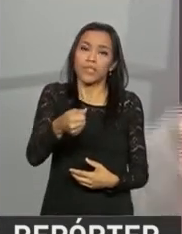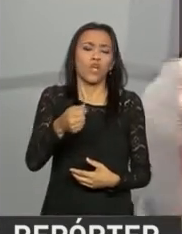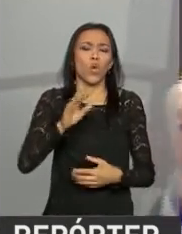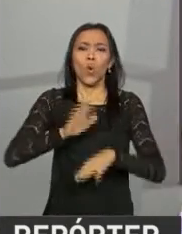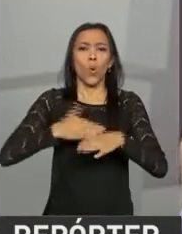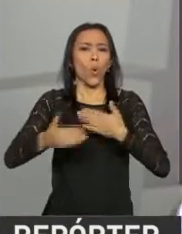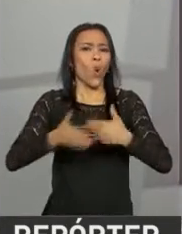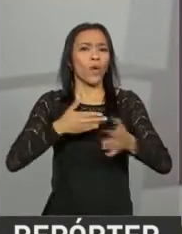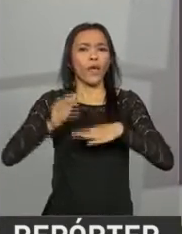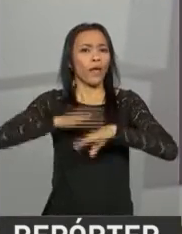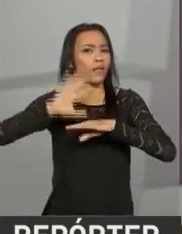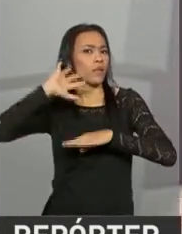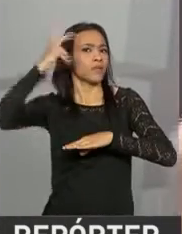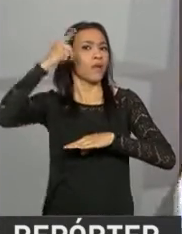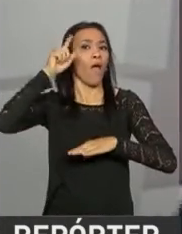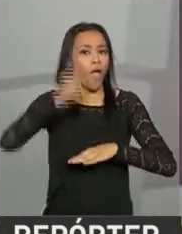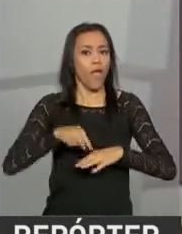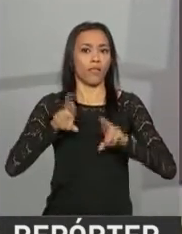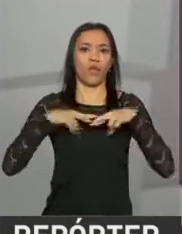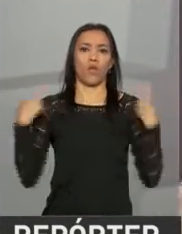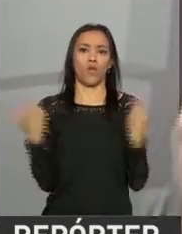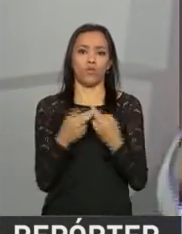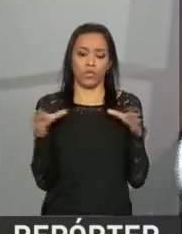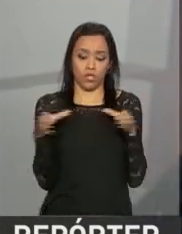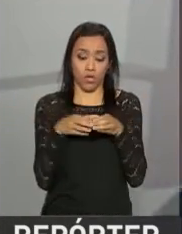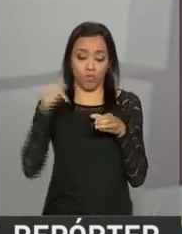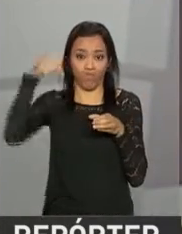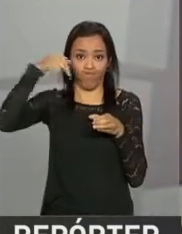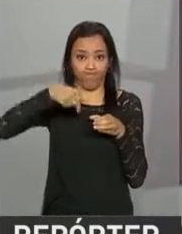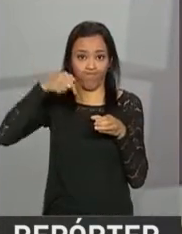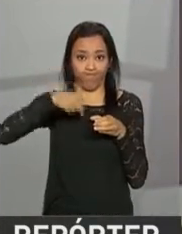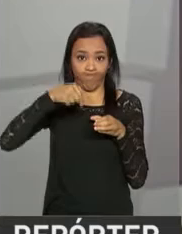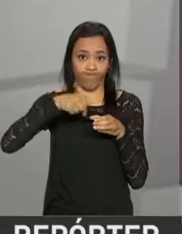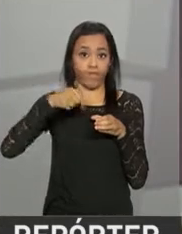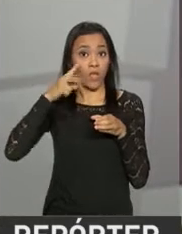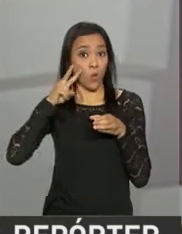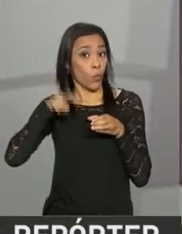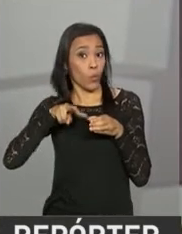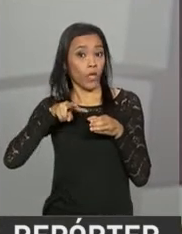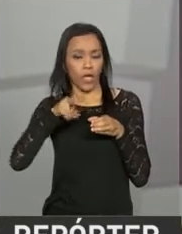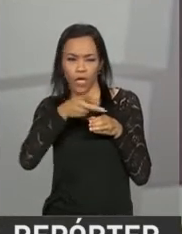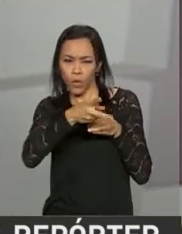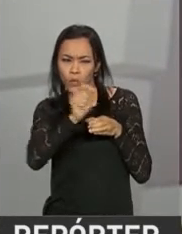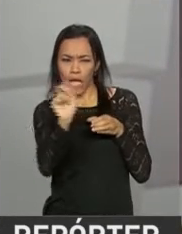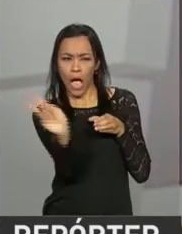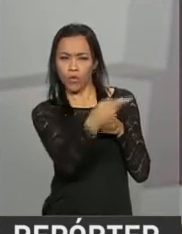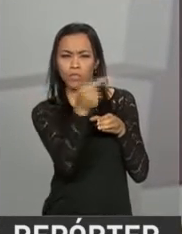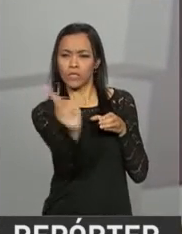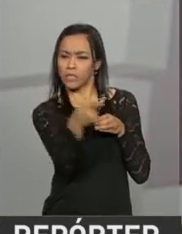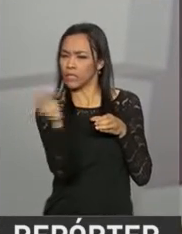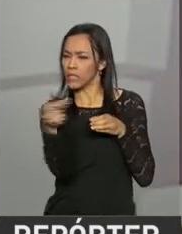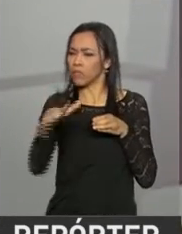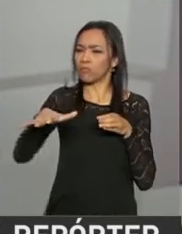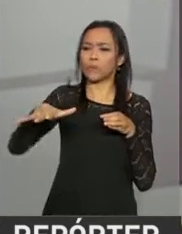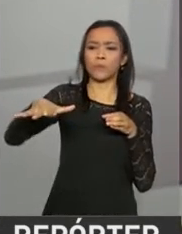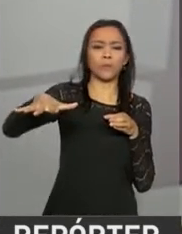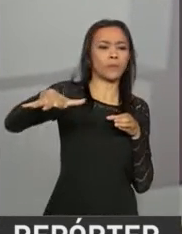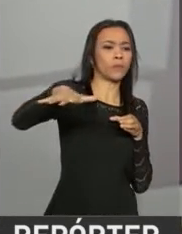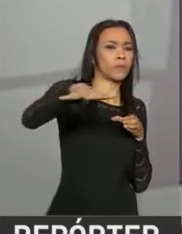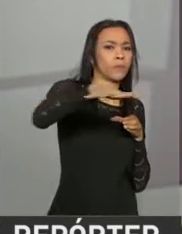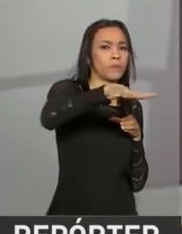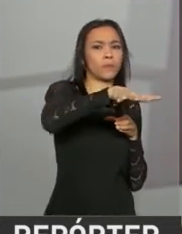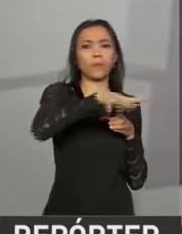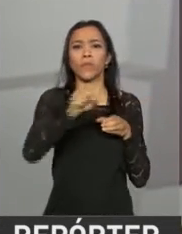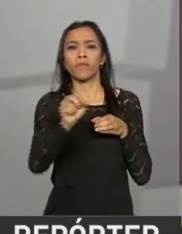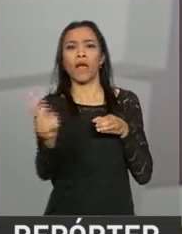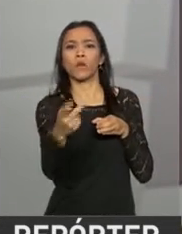nas reuniões do copom com base na evolução da combinação dos fatores é nas expectativas